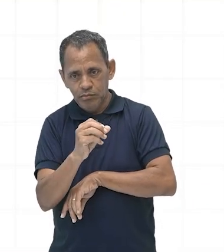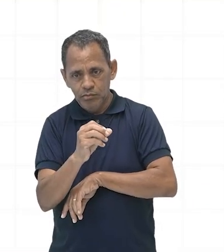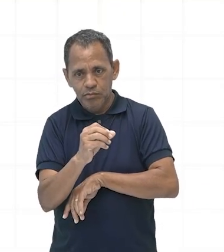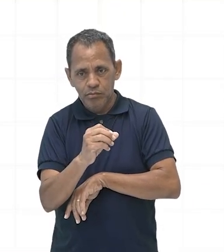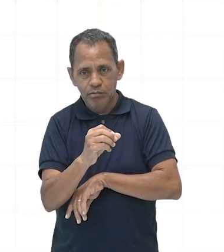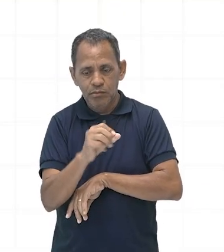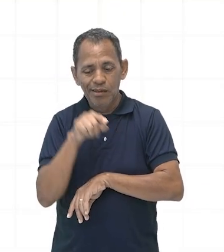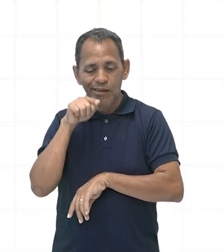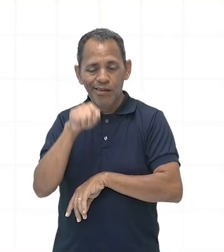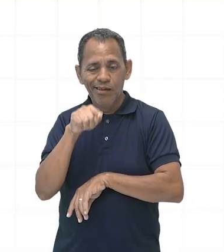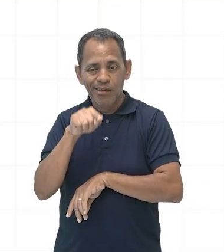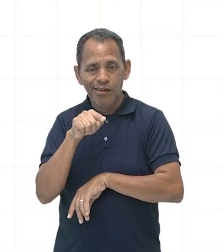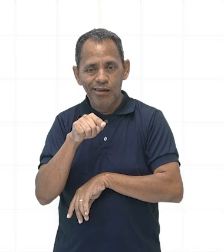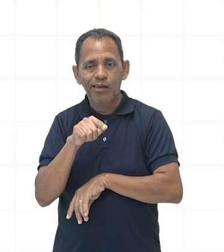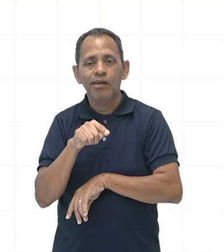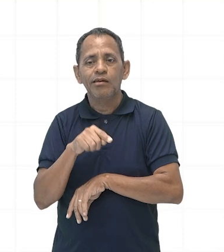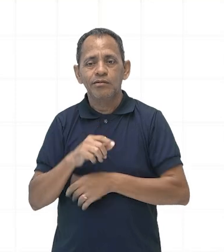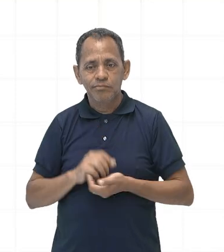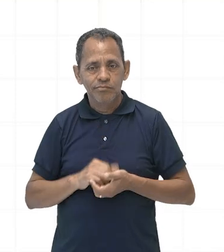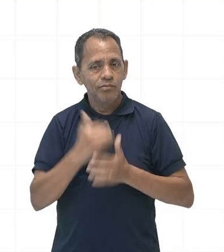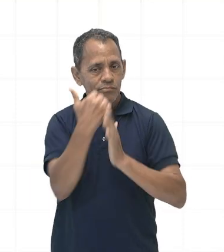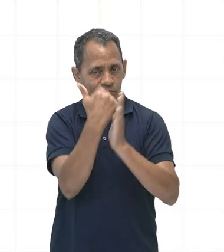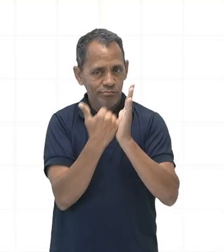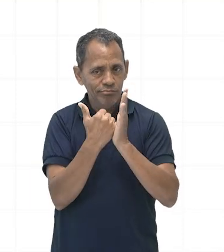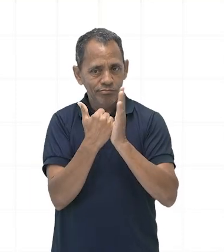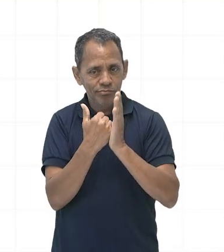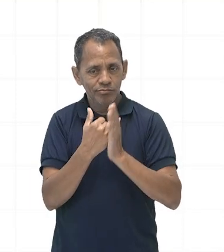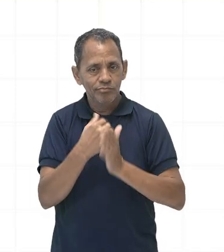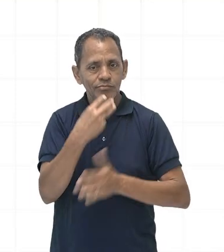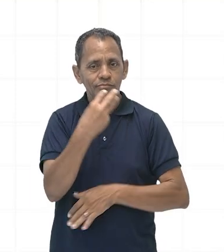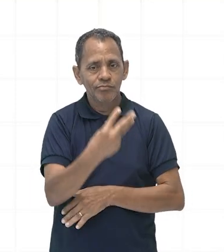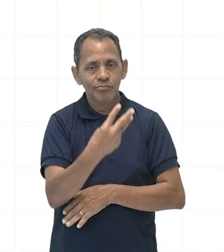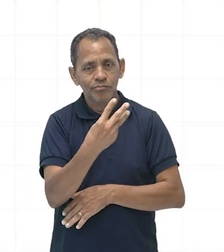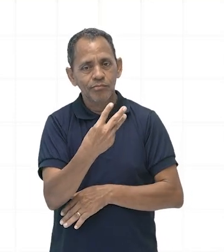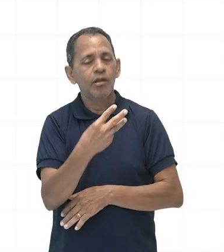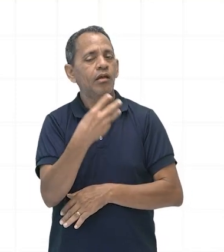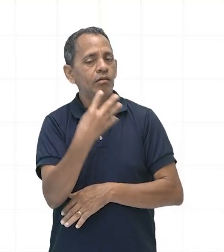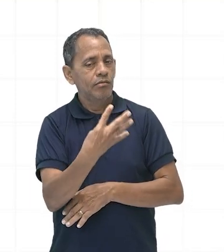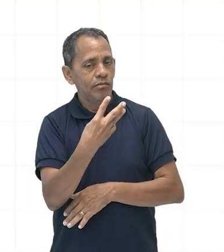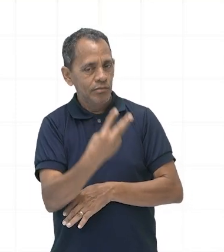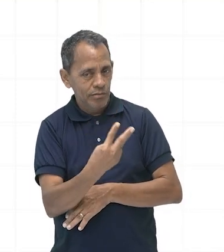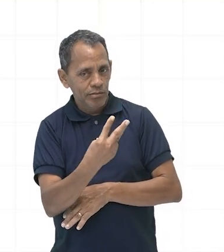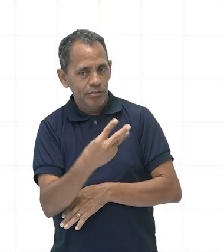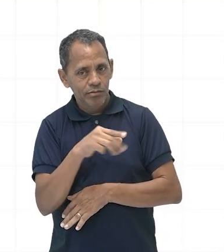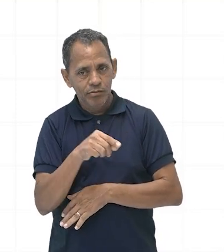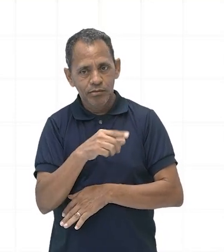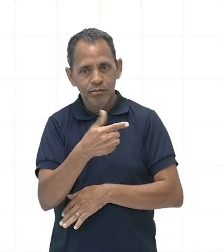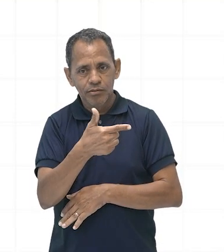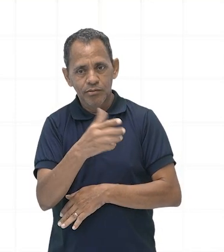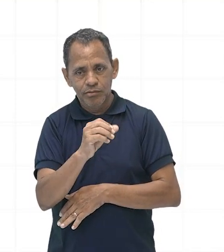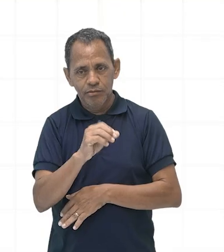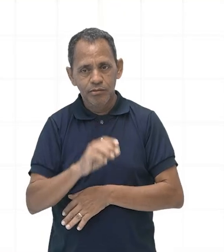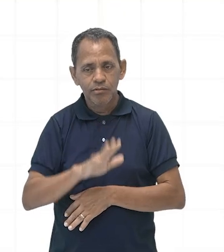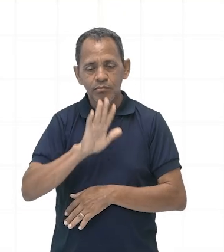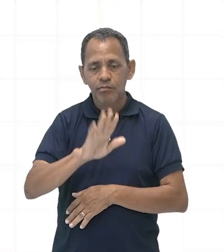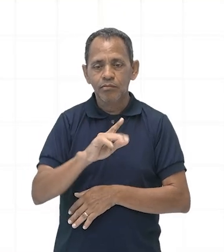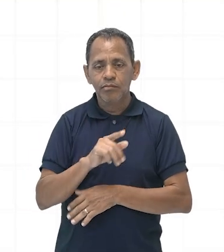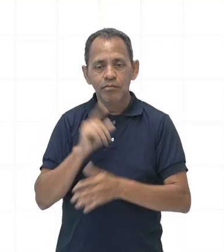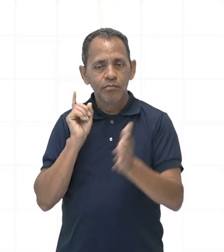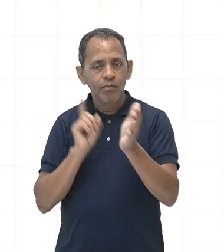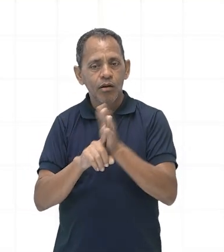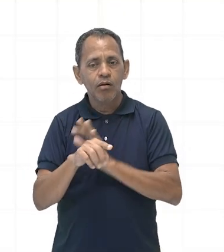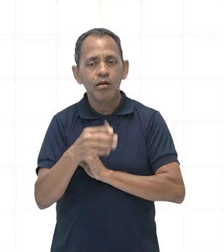43,20. Esse é o valor do desconto. Só que a questão quer saber